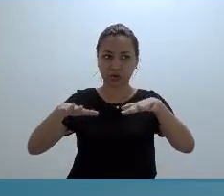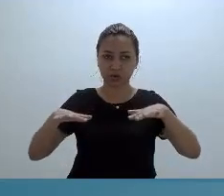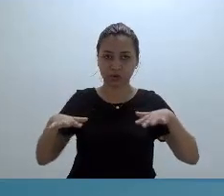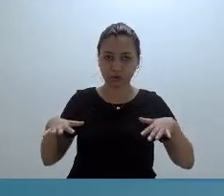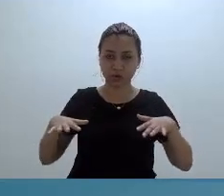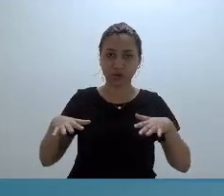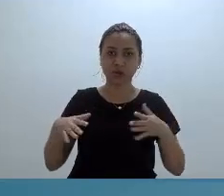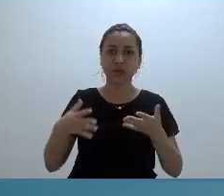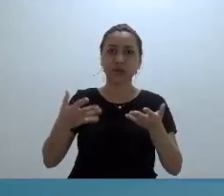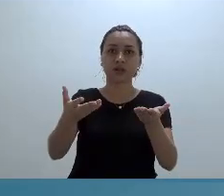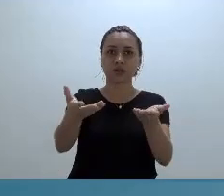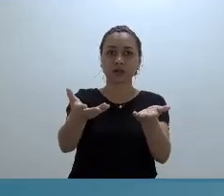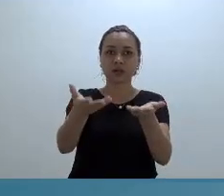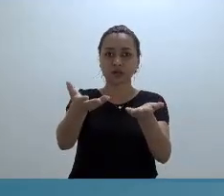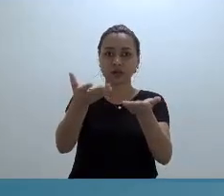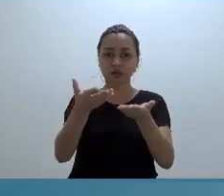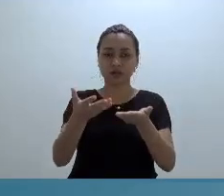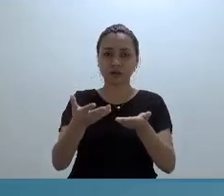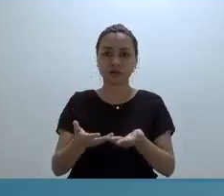estar virado,